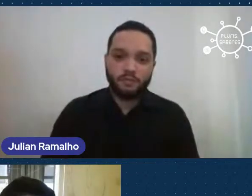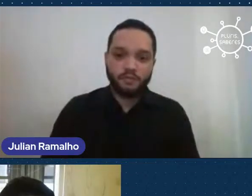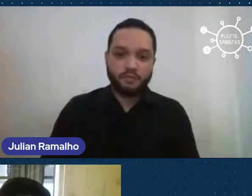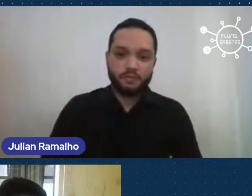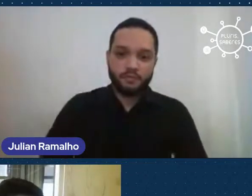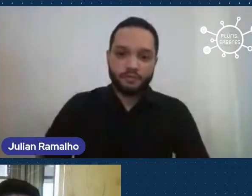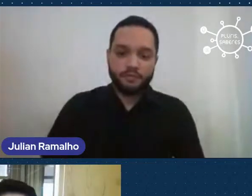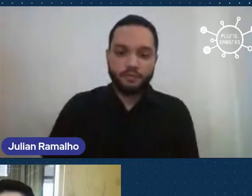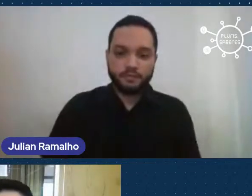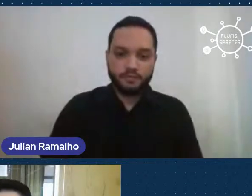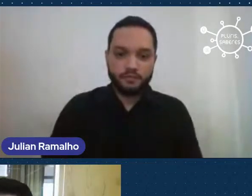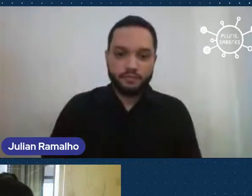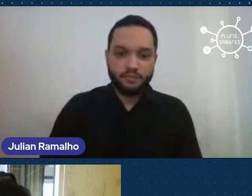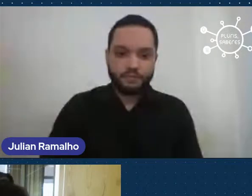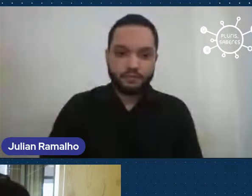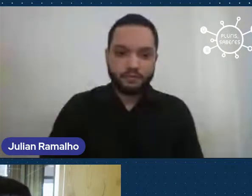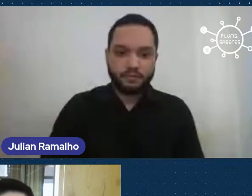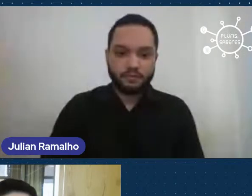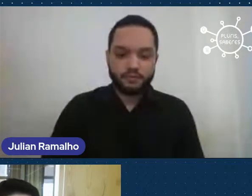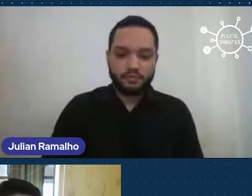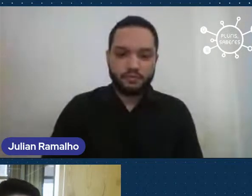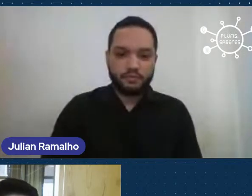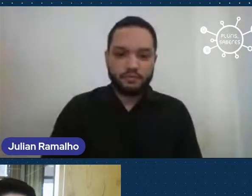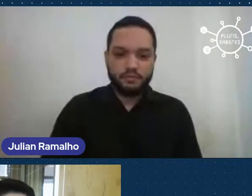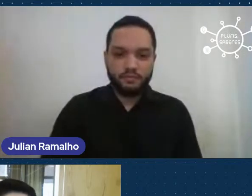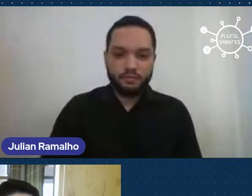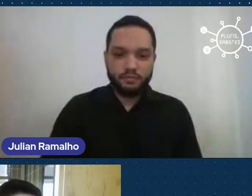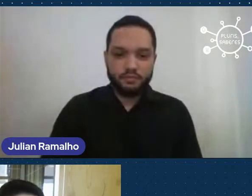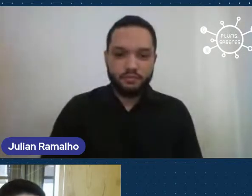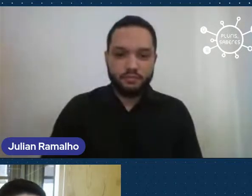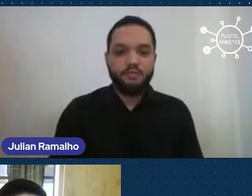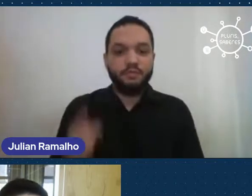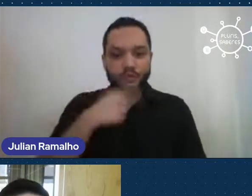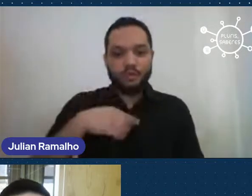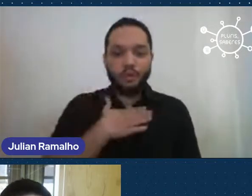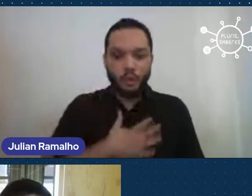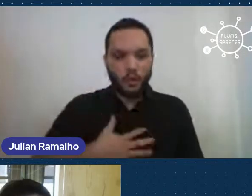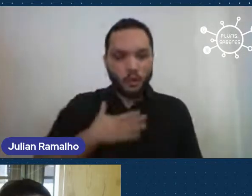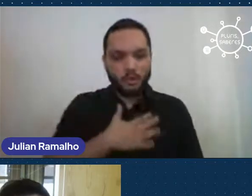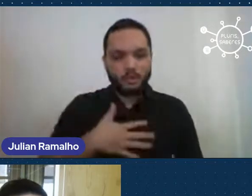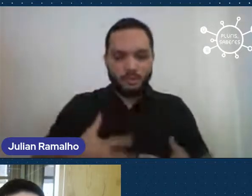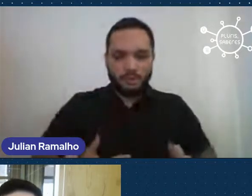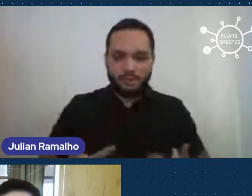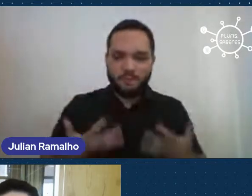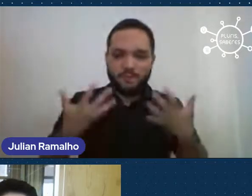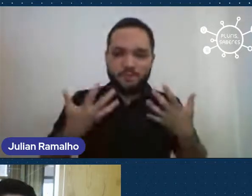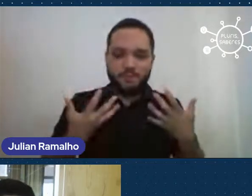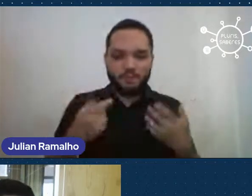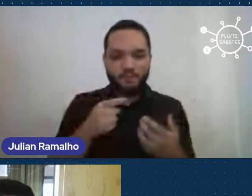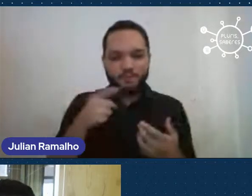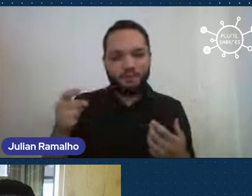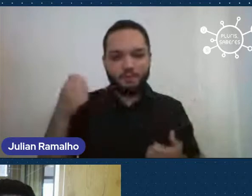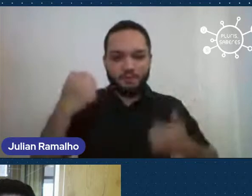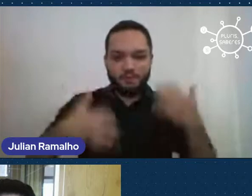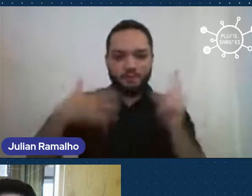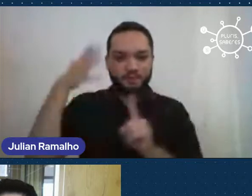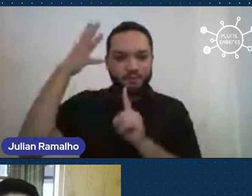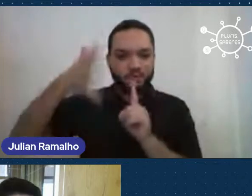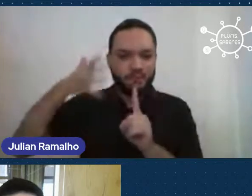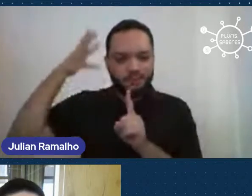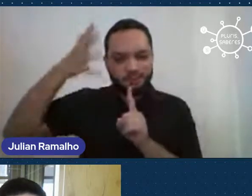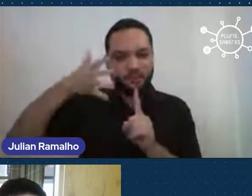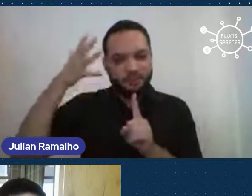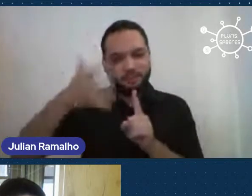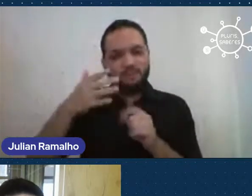Professor Dieb, nós é que ficamos muito, muito honrados pelo seu aceite, sempre muito disponível para